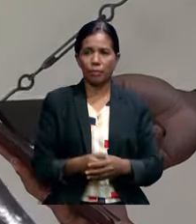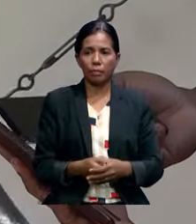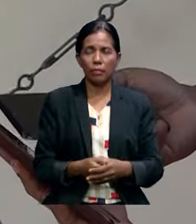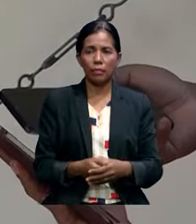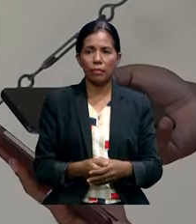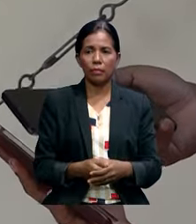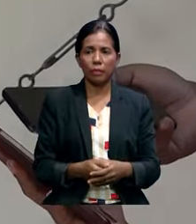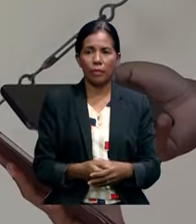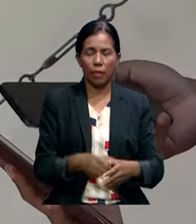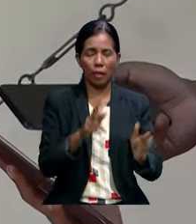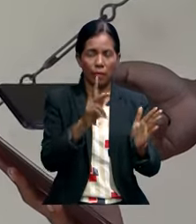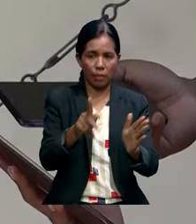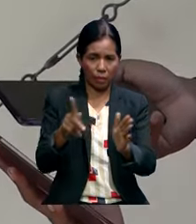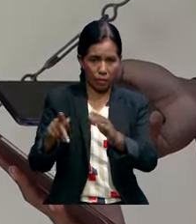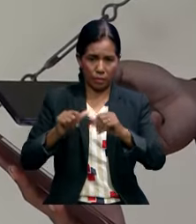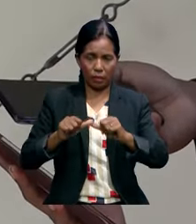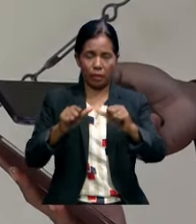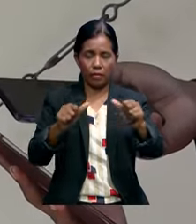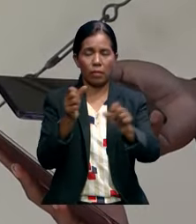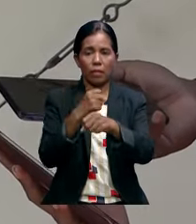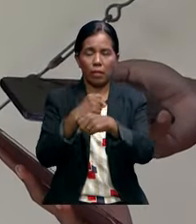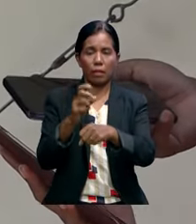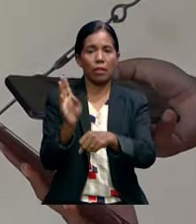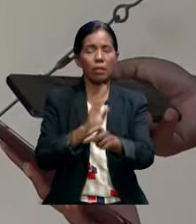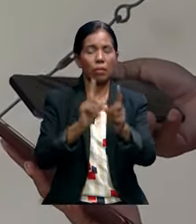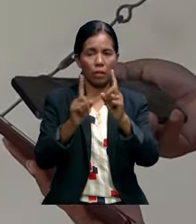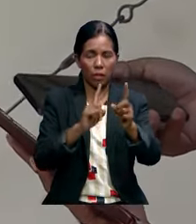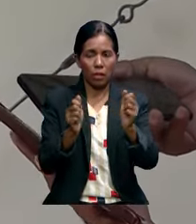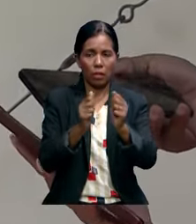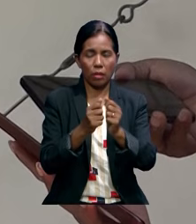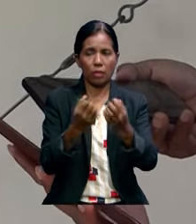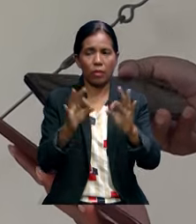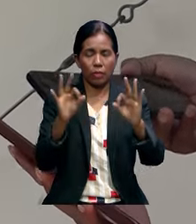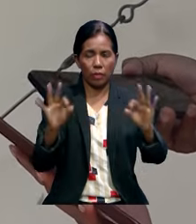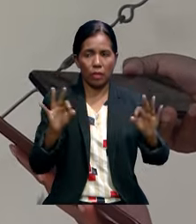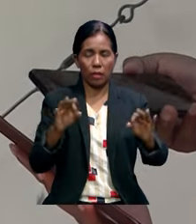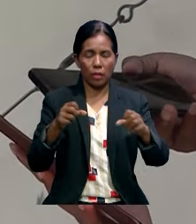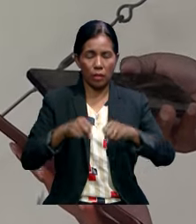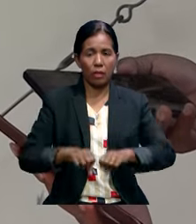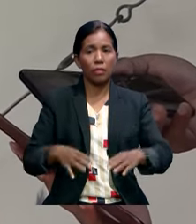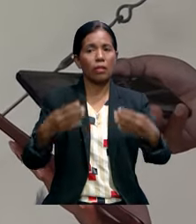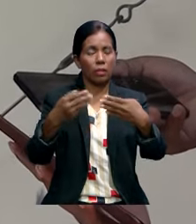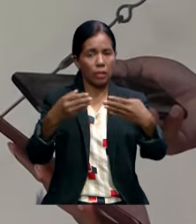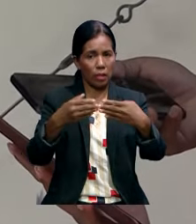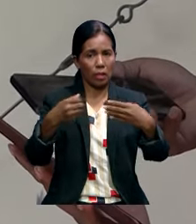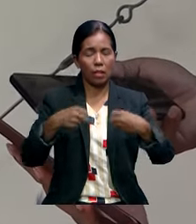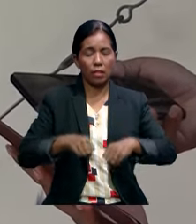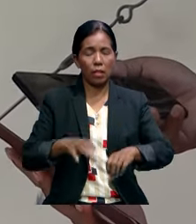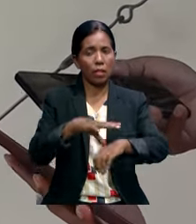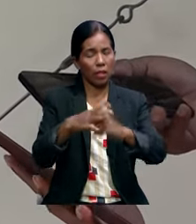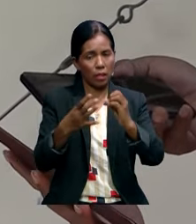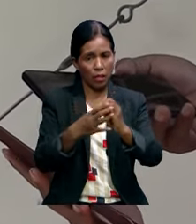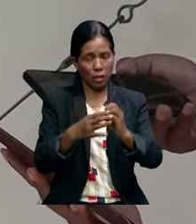E plano, né? Tu continua a negociação, tu finaliza a negociação fronteiras terrestres e não mostra